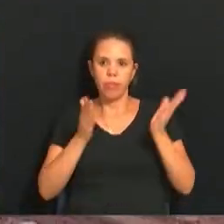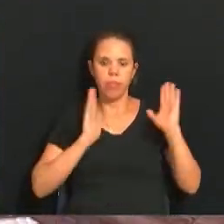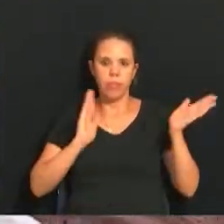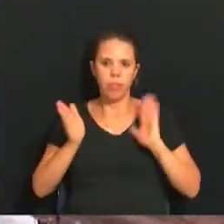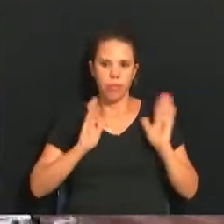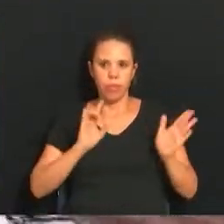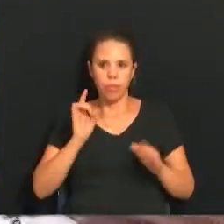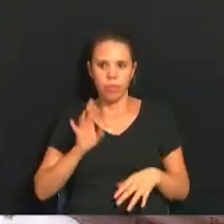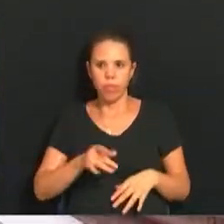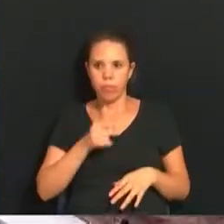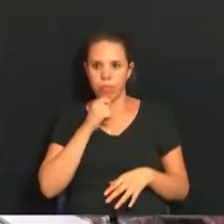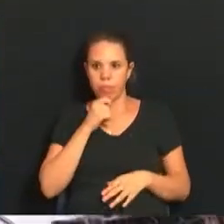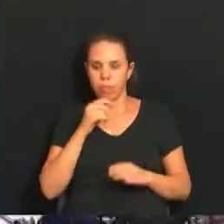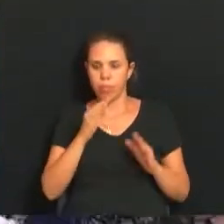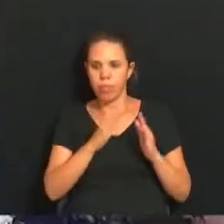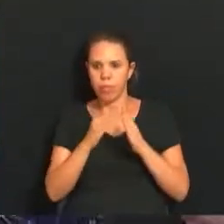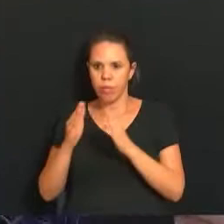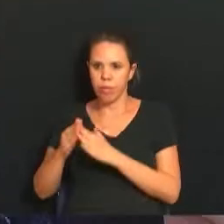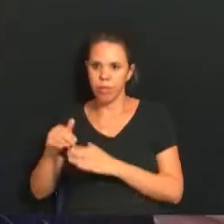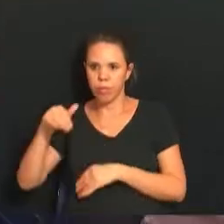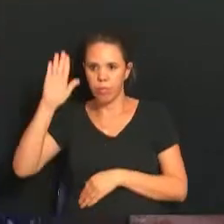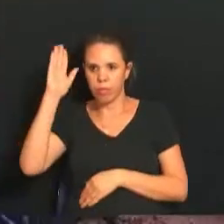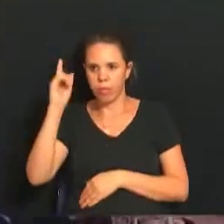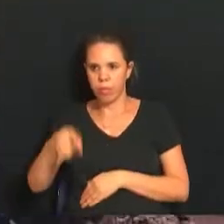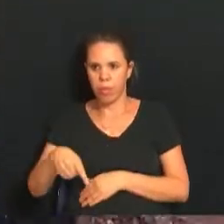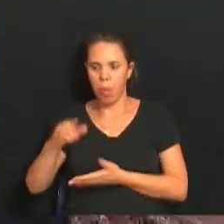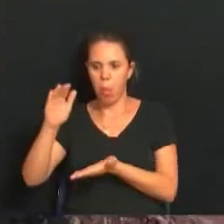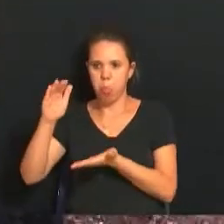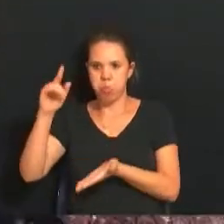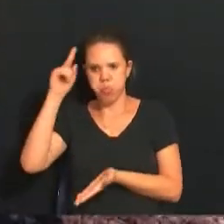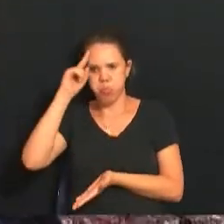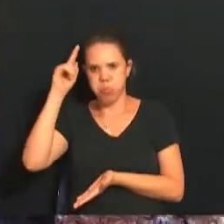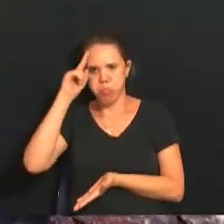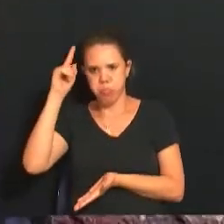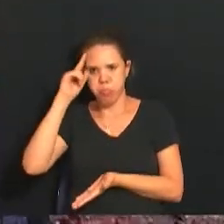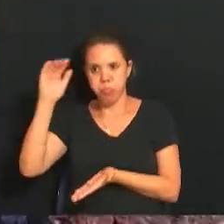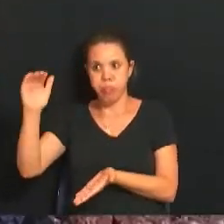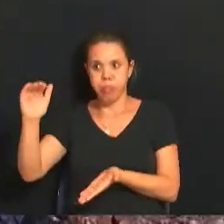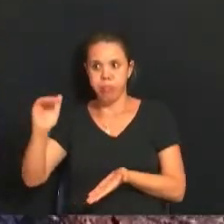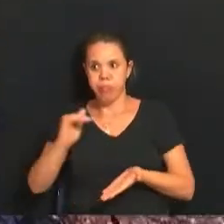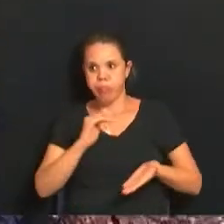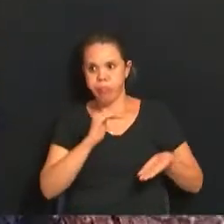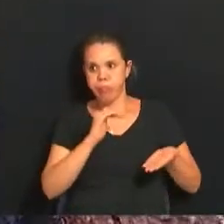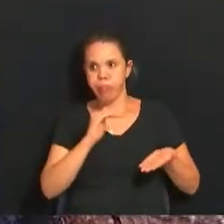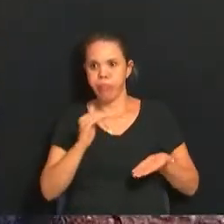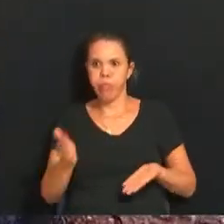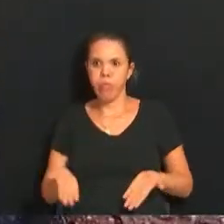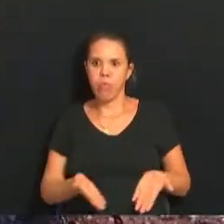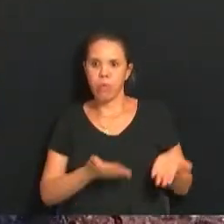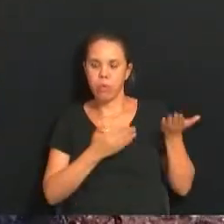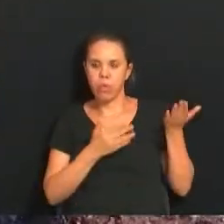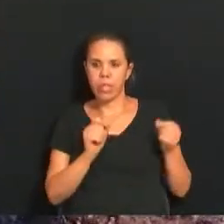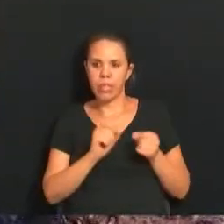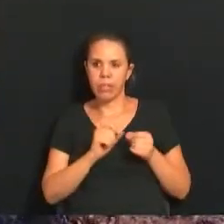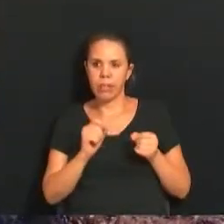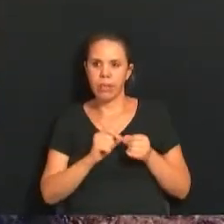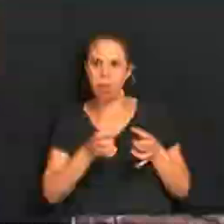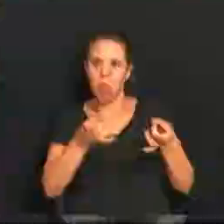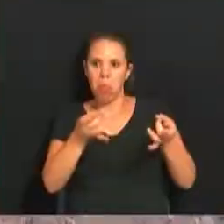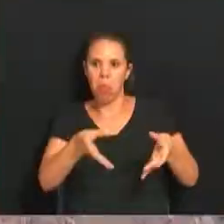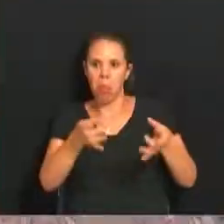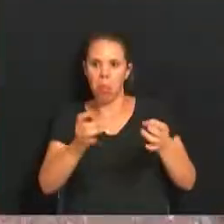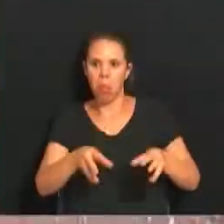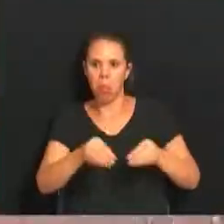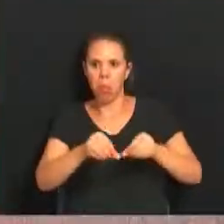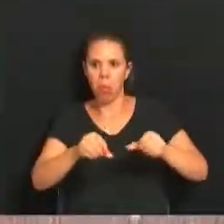lixo residencial, mais de 1.000 toneladas por dia, eles são coletados, é feito um transbordo no Aterro